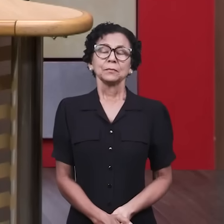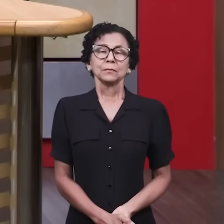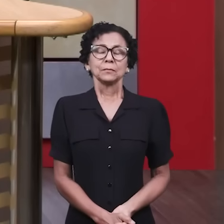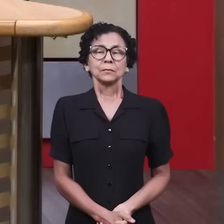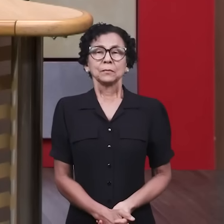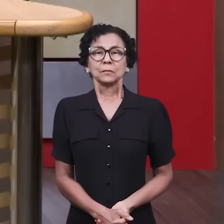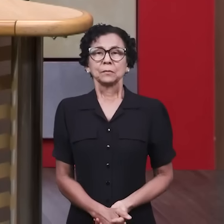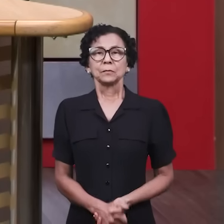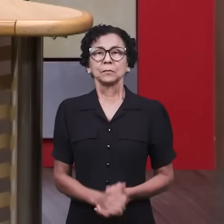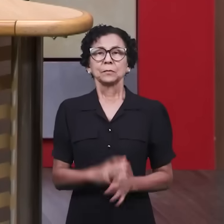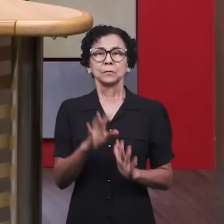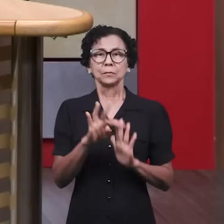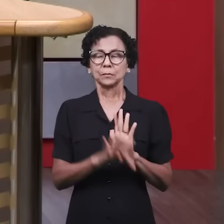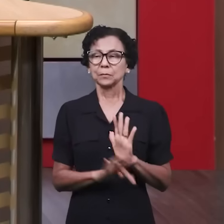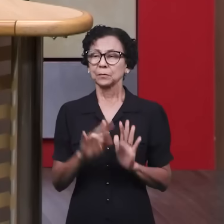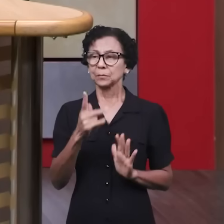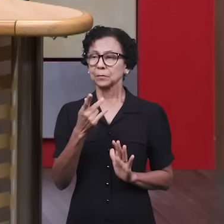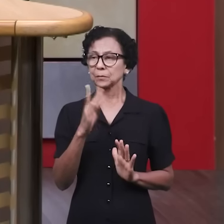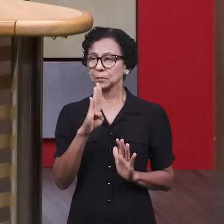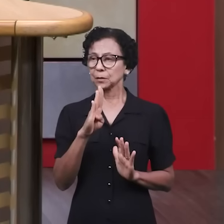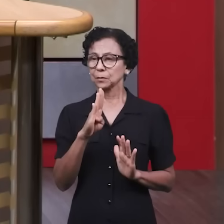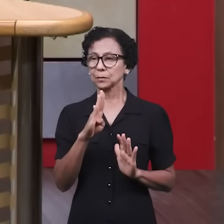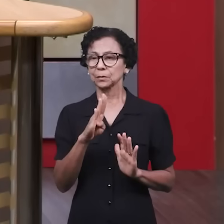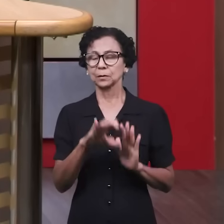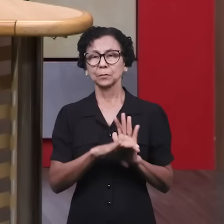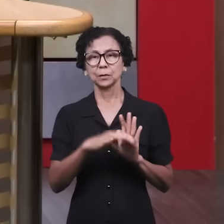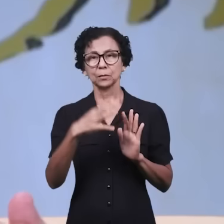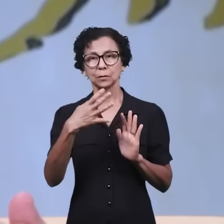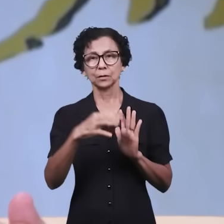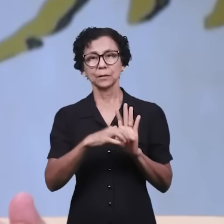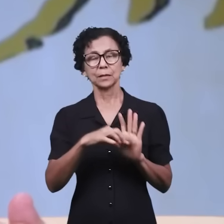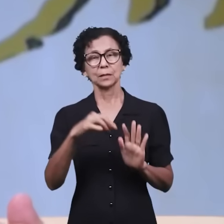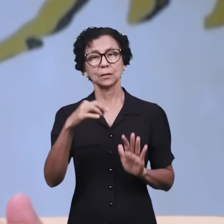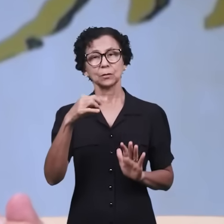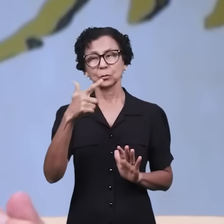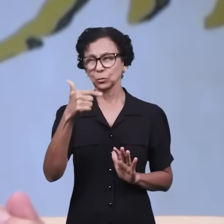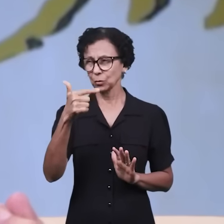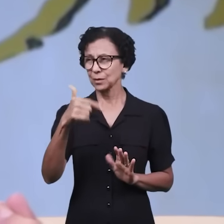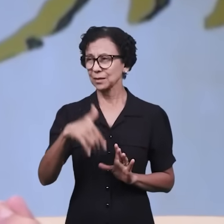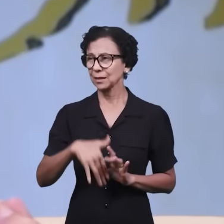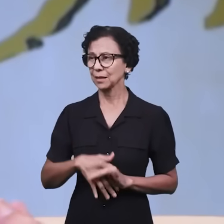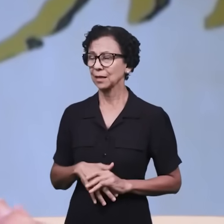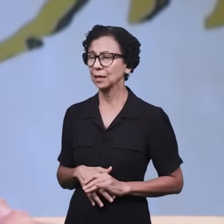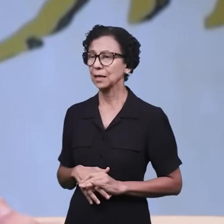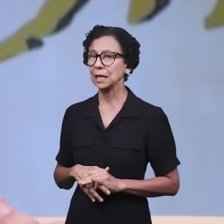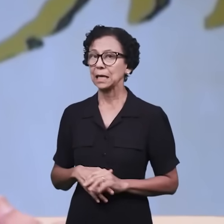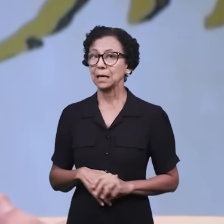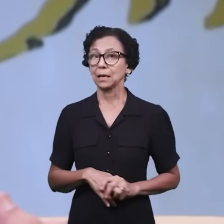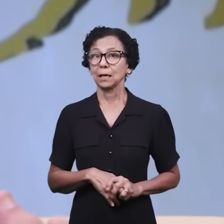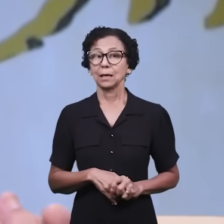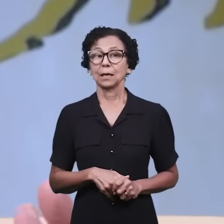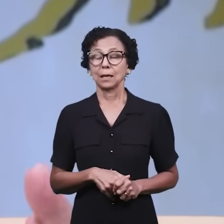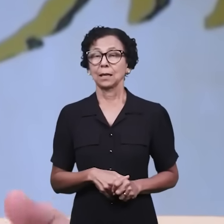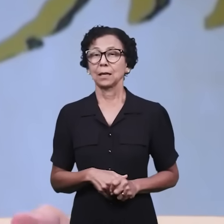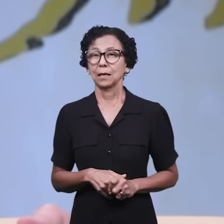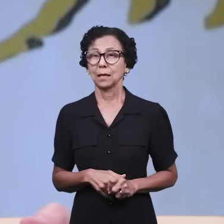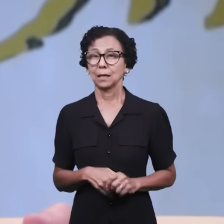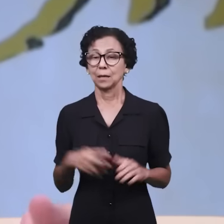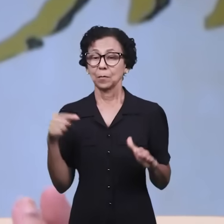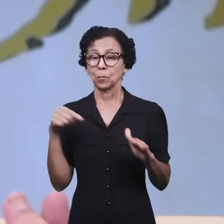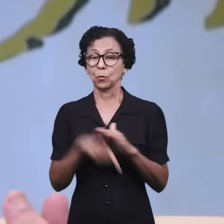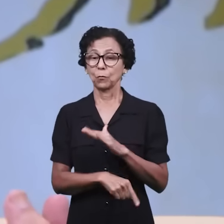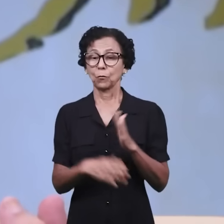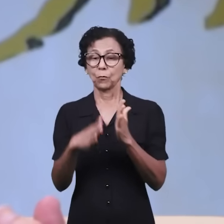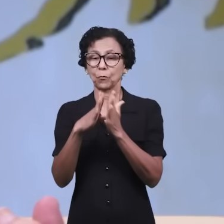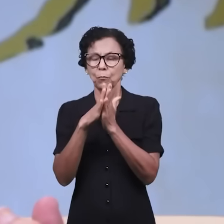né? Uhum. Ela é mais penetrante, ou seja, ela dá a profundidade de penetração. É mais penetrante que espada de